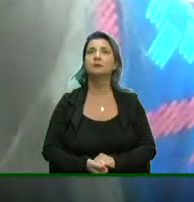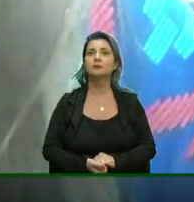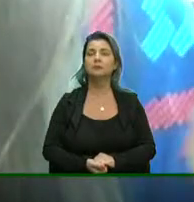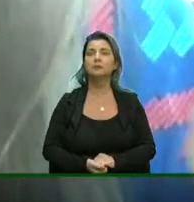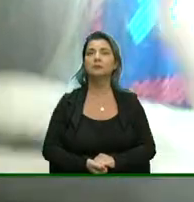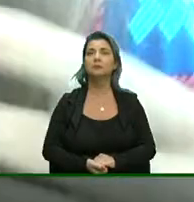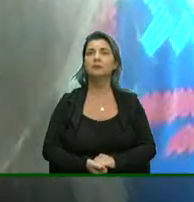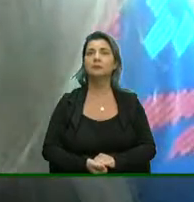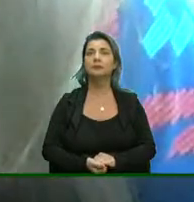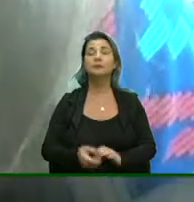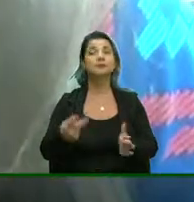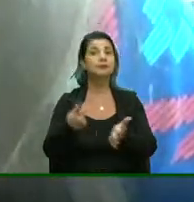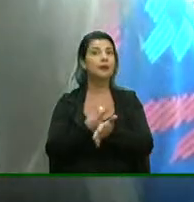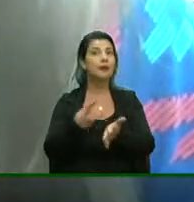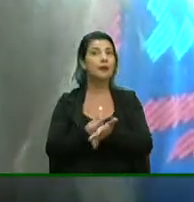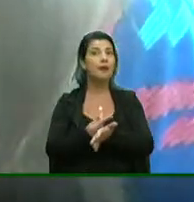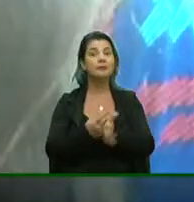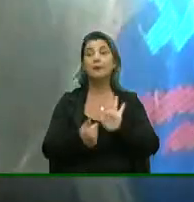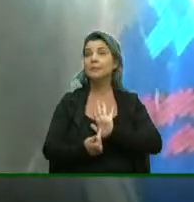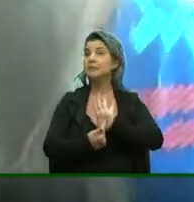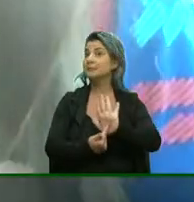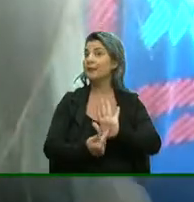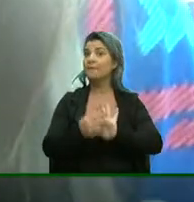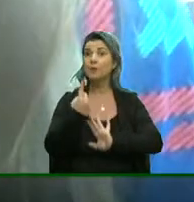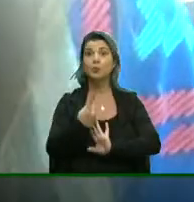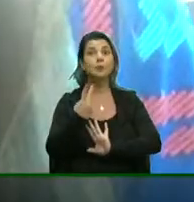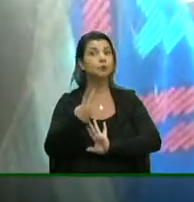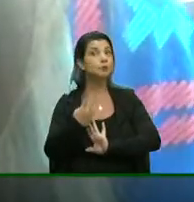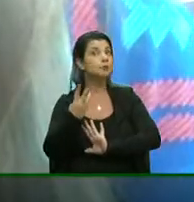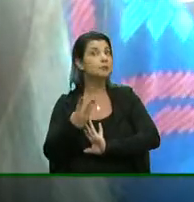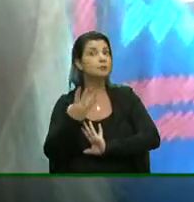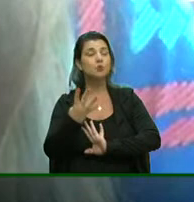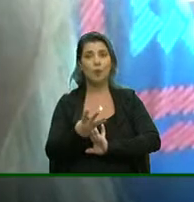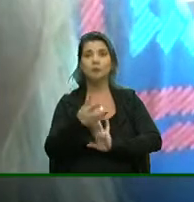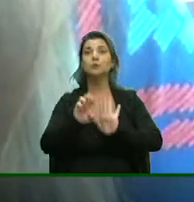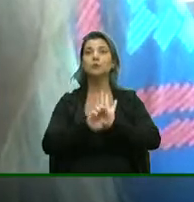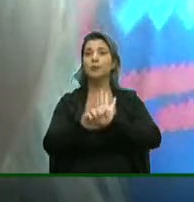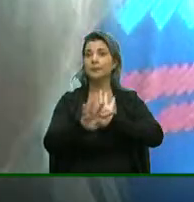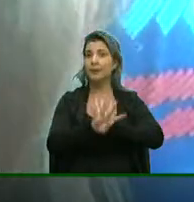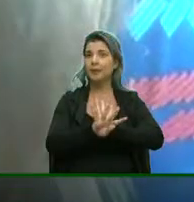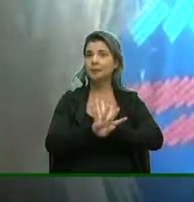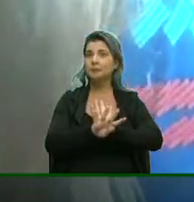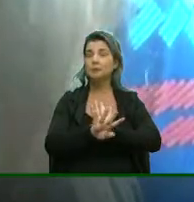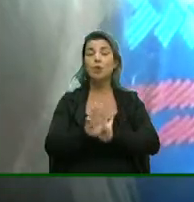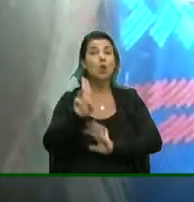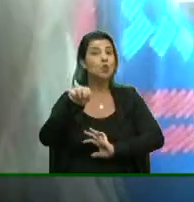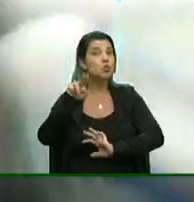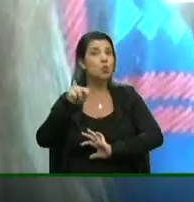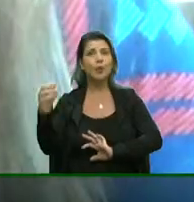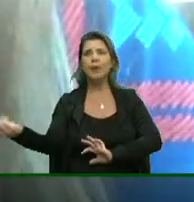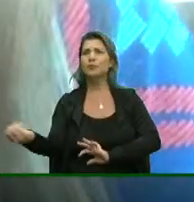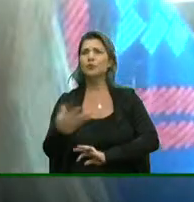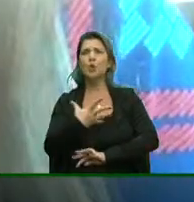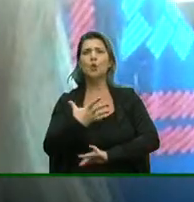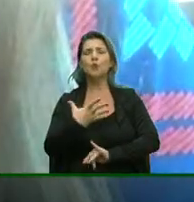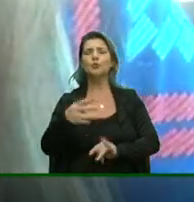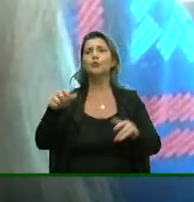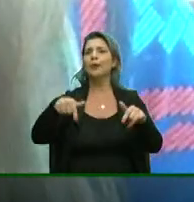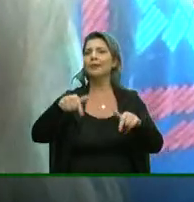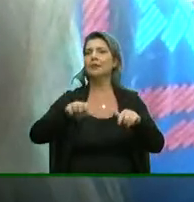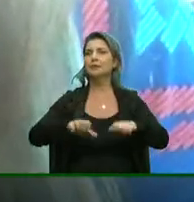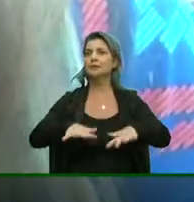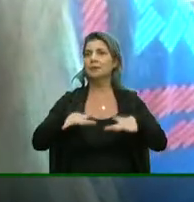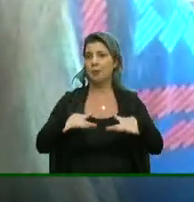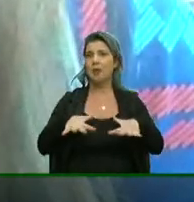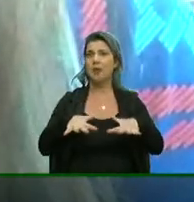enfim. Então, assim, apresentar 1, 2, 3, 4 emendas nunca foi algo novo aqui na casa em relação ao mesmo